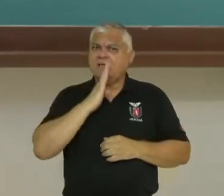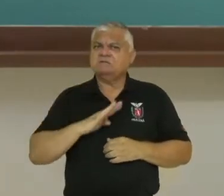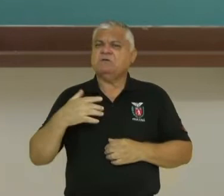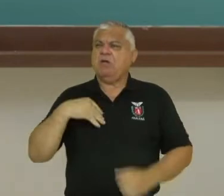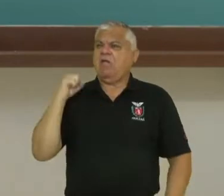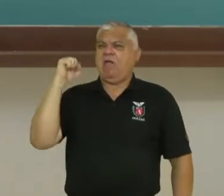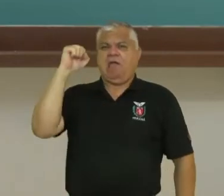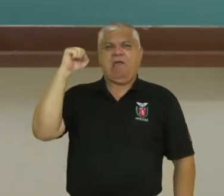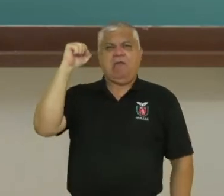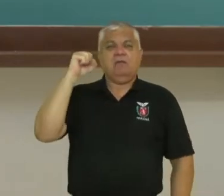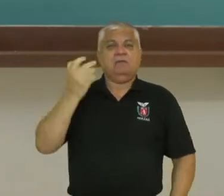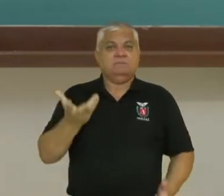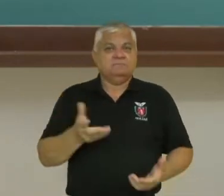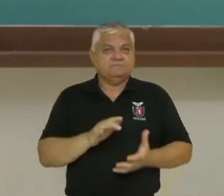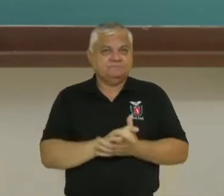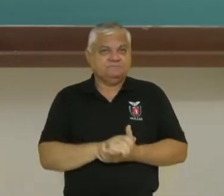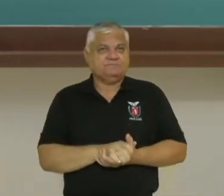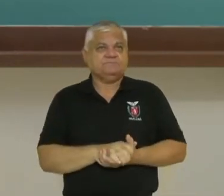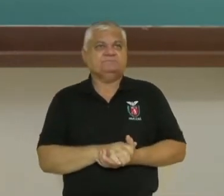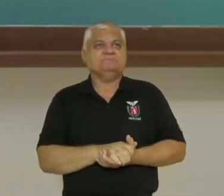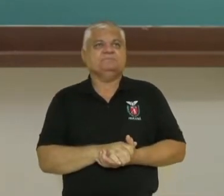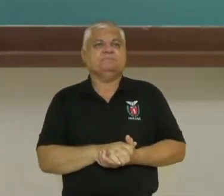anos? Bem,